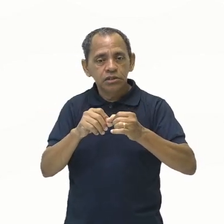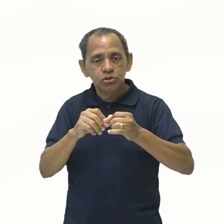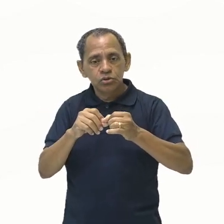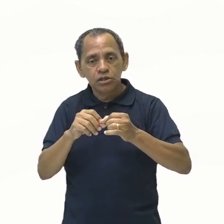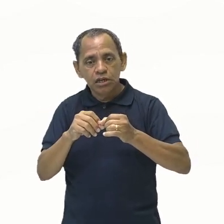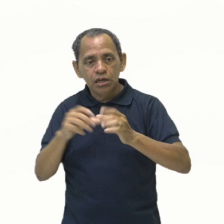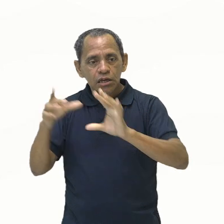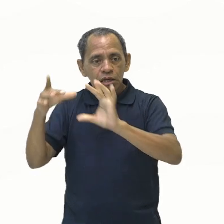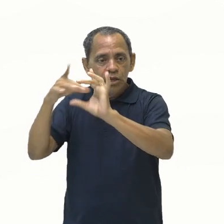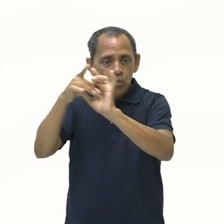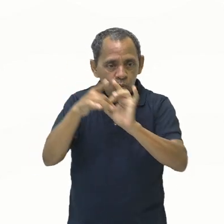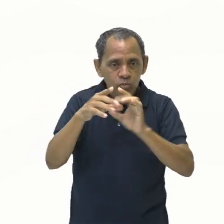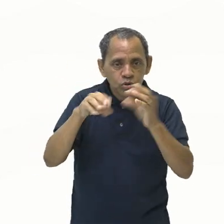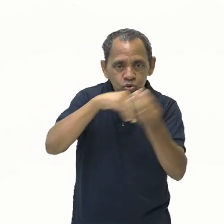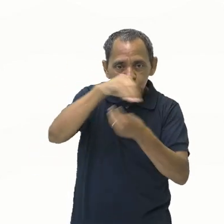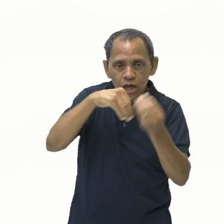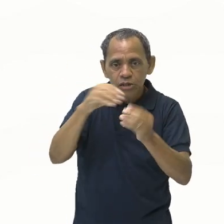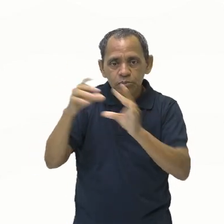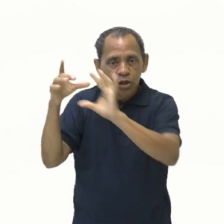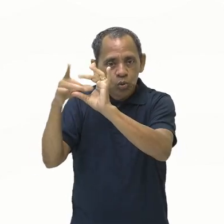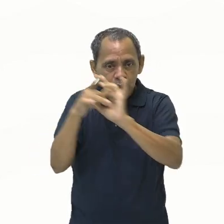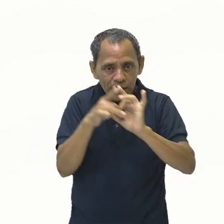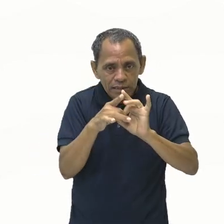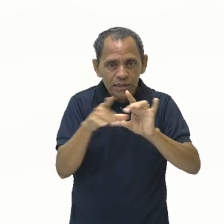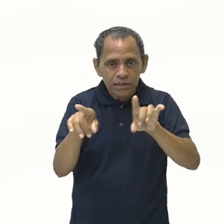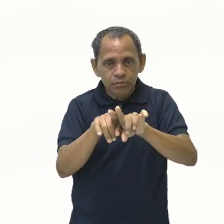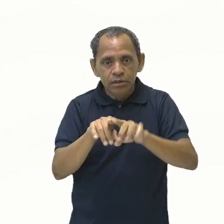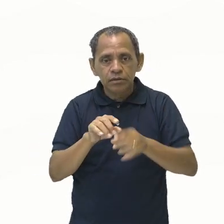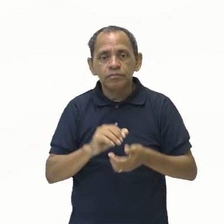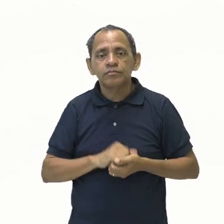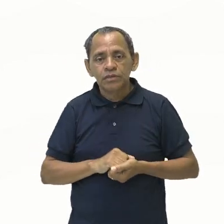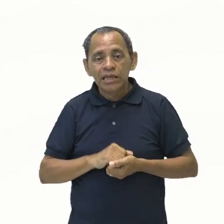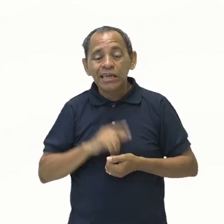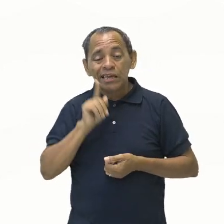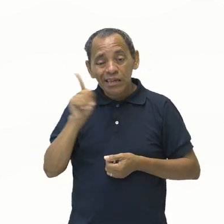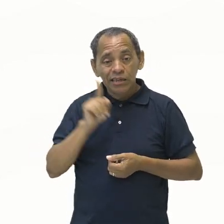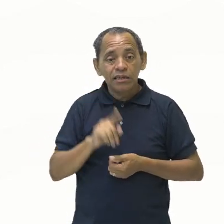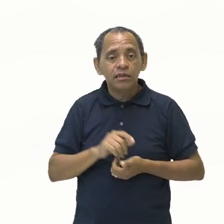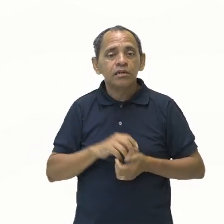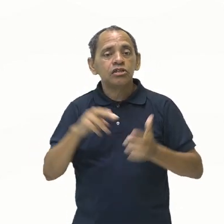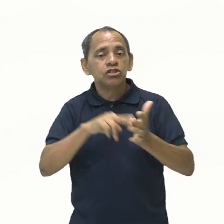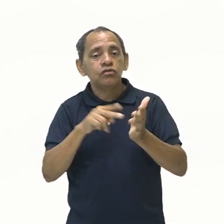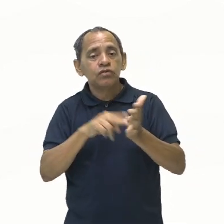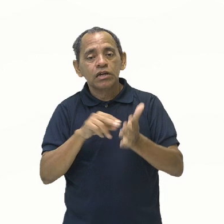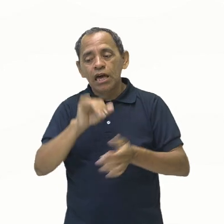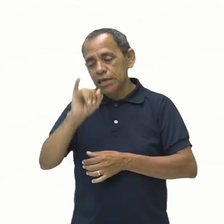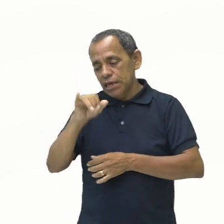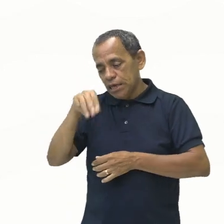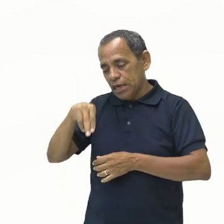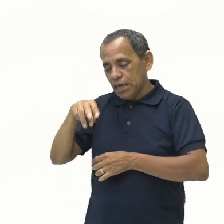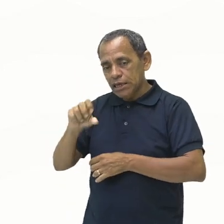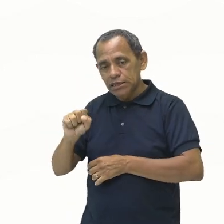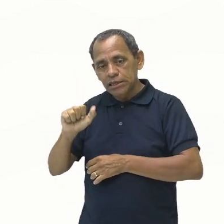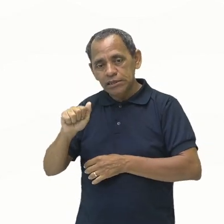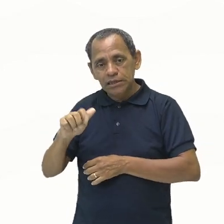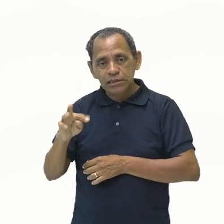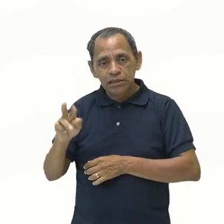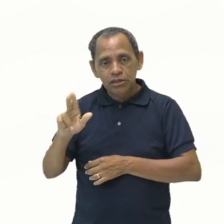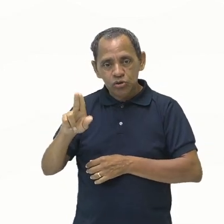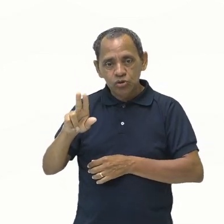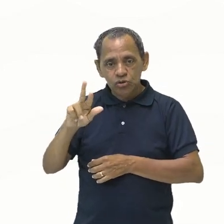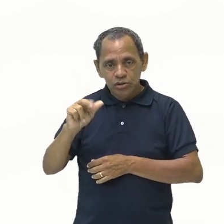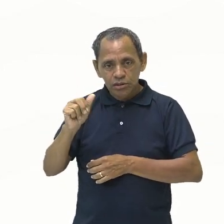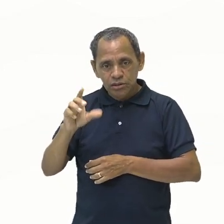é insaturada. Está aqui, ó, isso aqui significa insaturação. Está aqui a cadeia em bastão e observe, ó, que tem